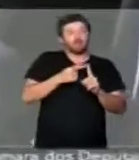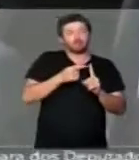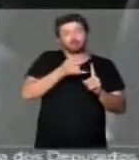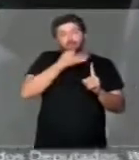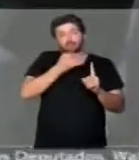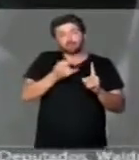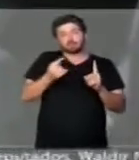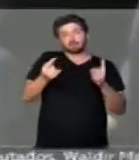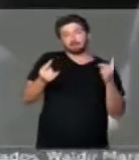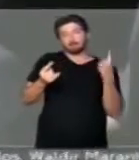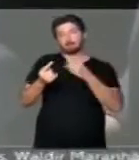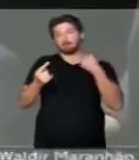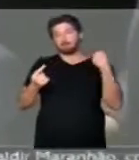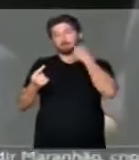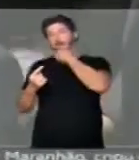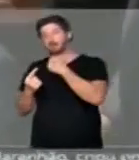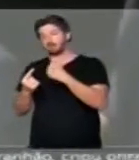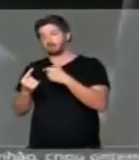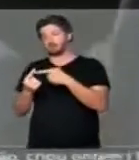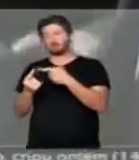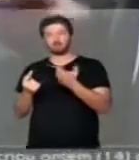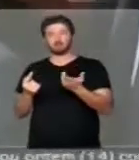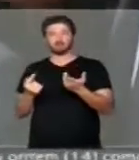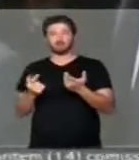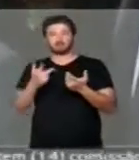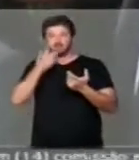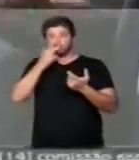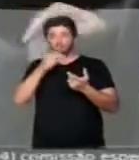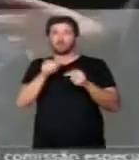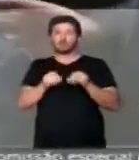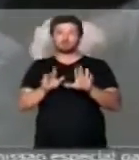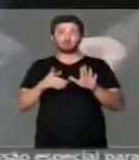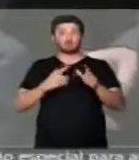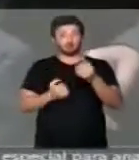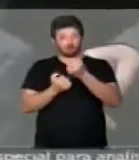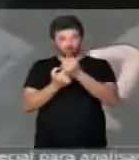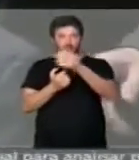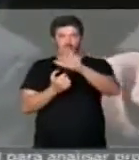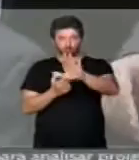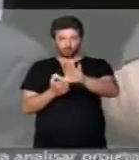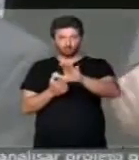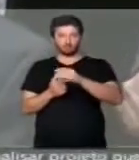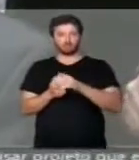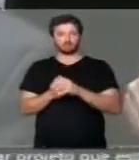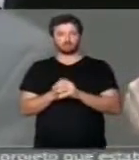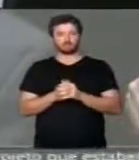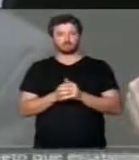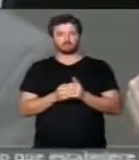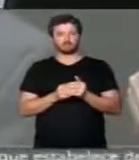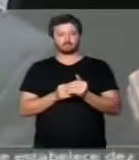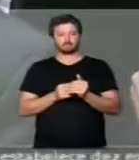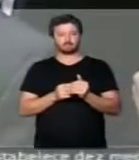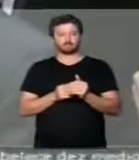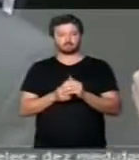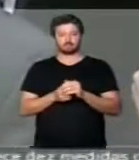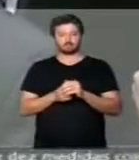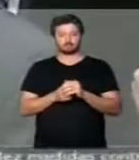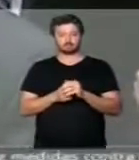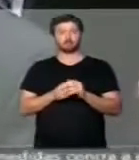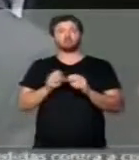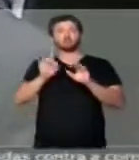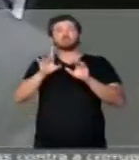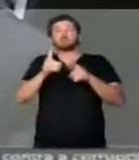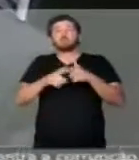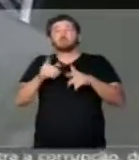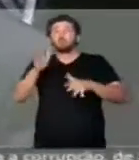infelizmente, que o agrediu com soco. Eu creio que esse exemplo, e a minha solidariedade ao Hilton, é só para que a gente